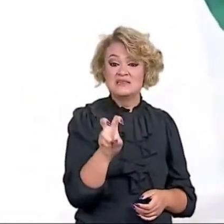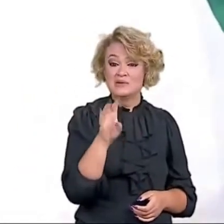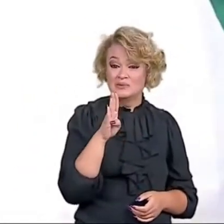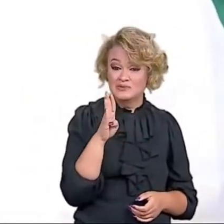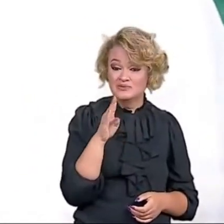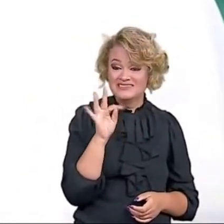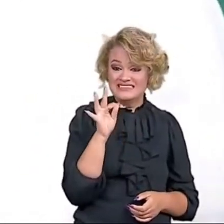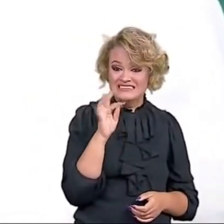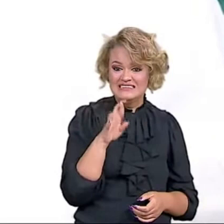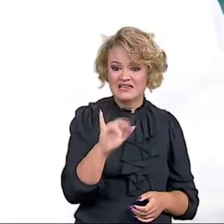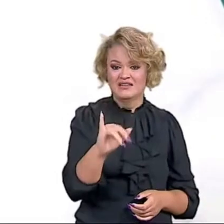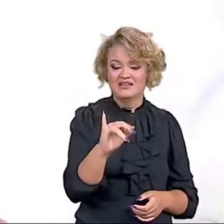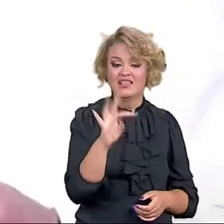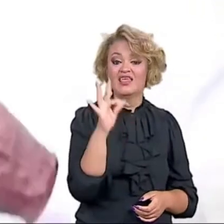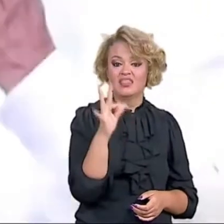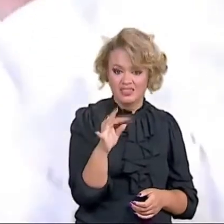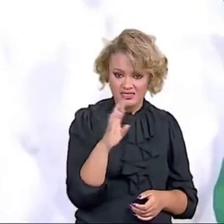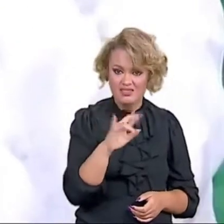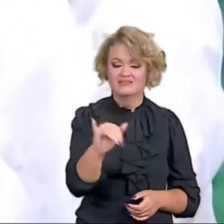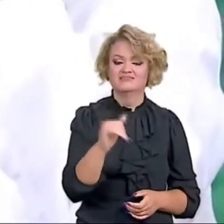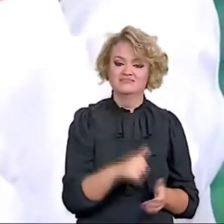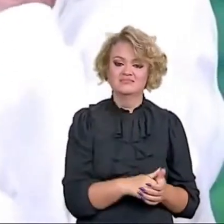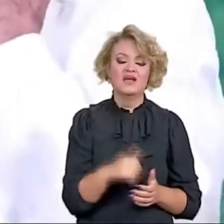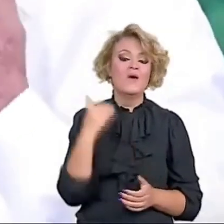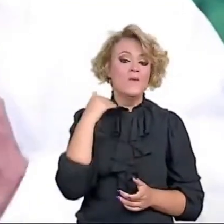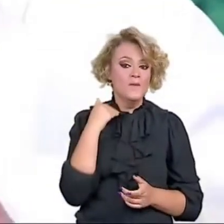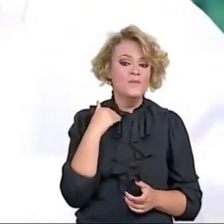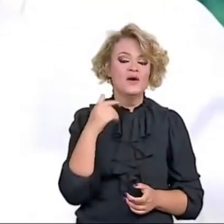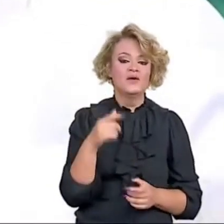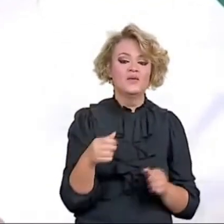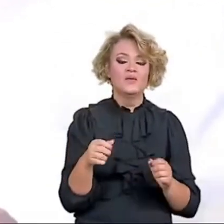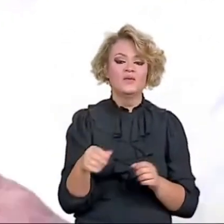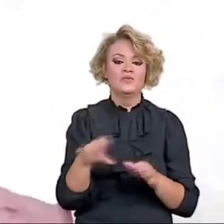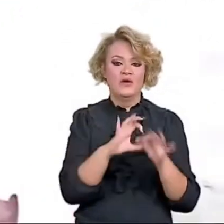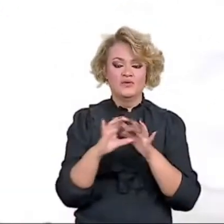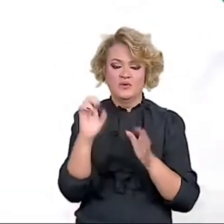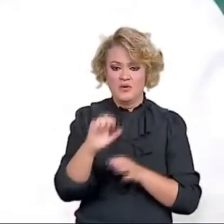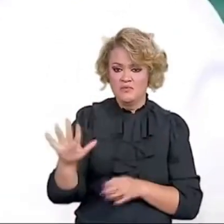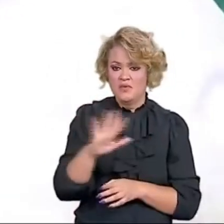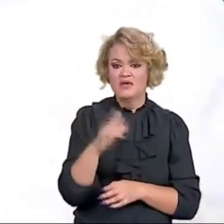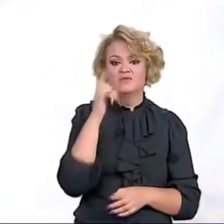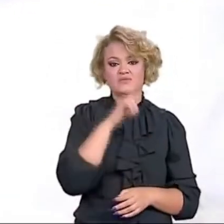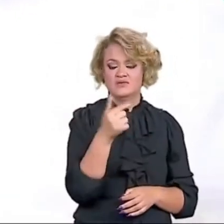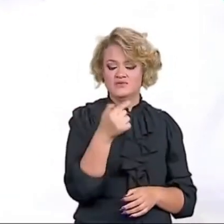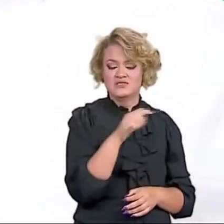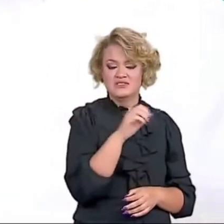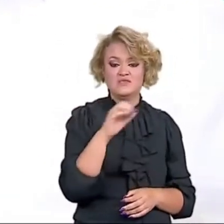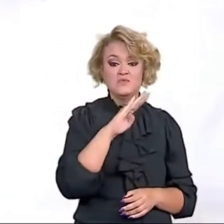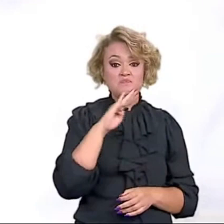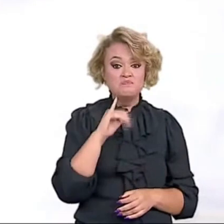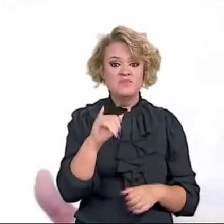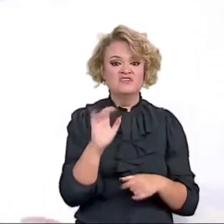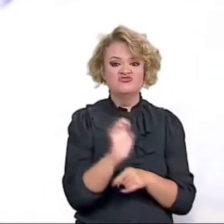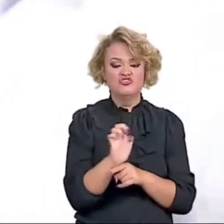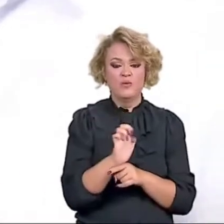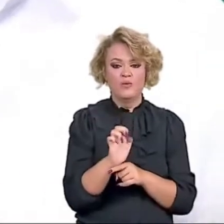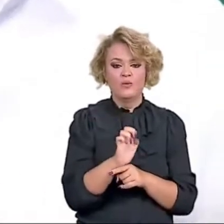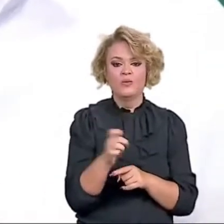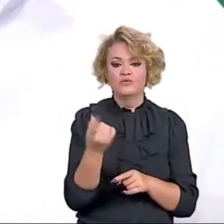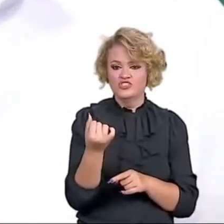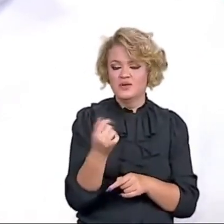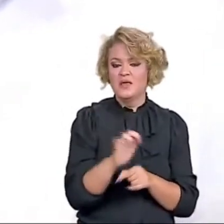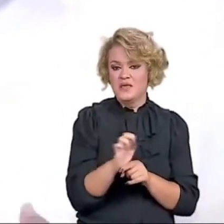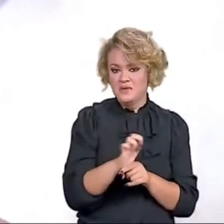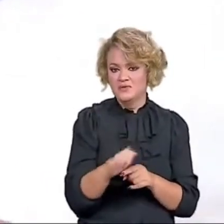O Banco Central da União Europeia arrumou 700 bilhões de euros, sabe, de um dia para o outro. Então, o